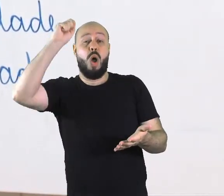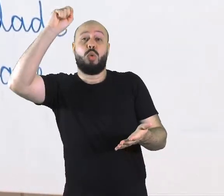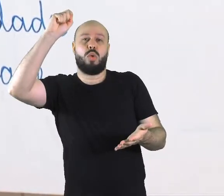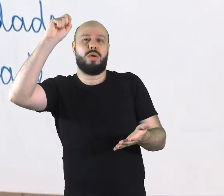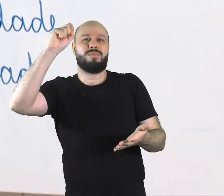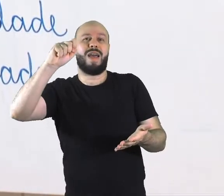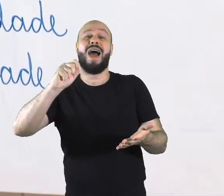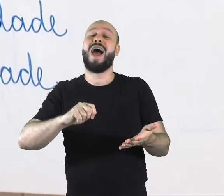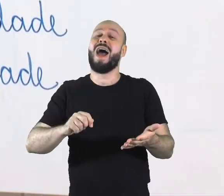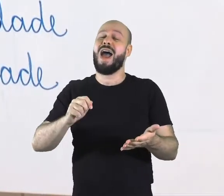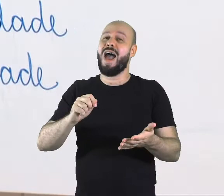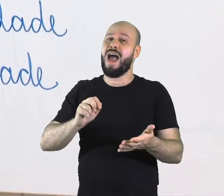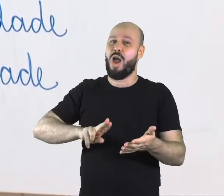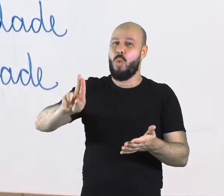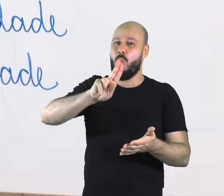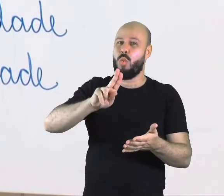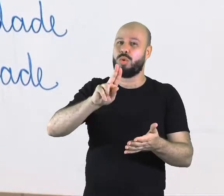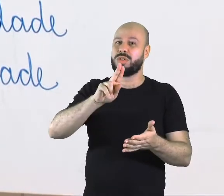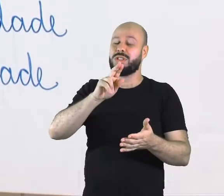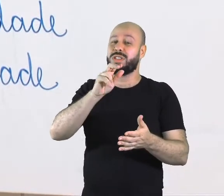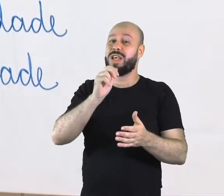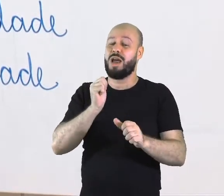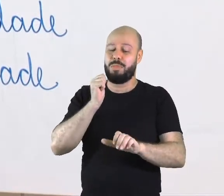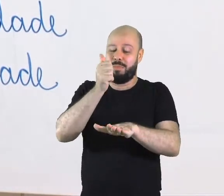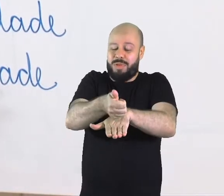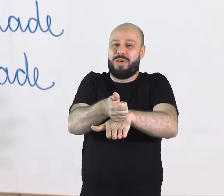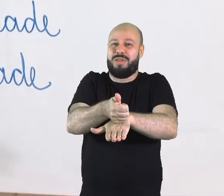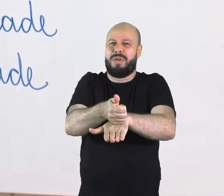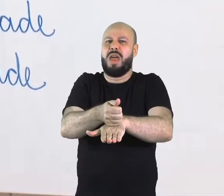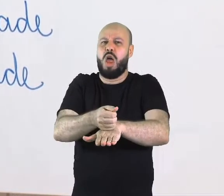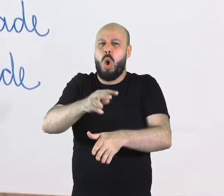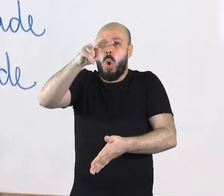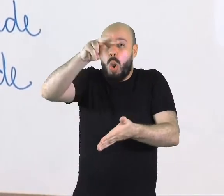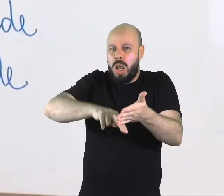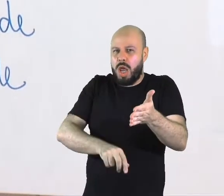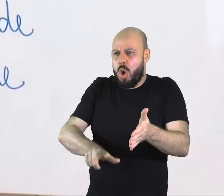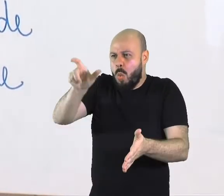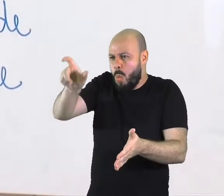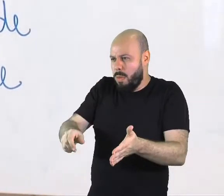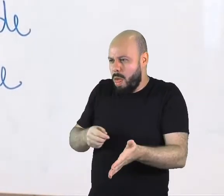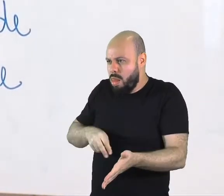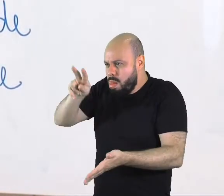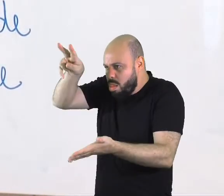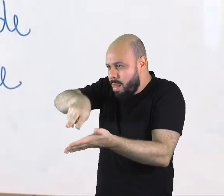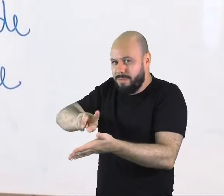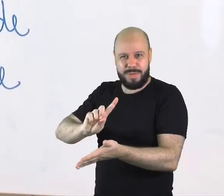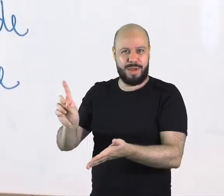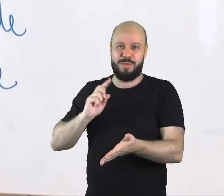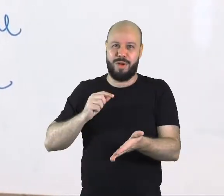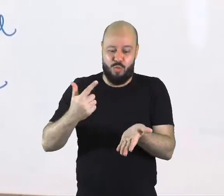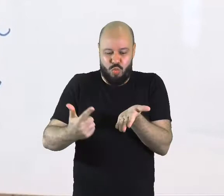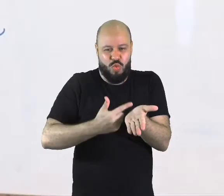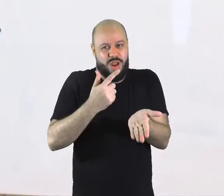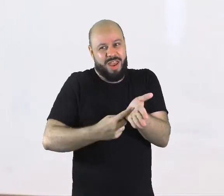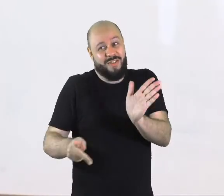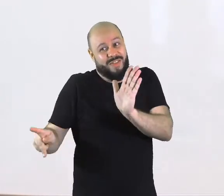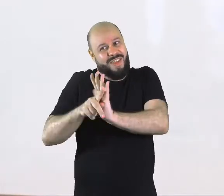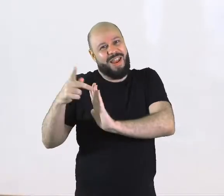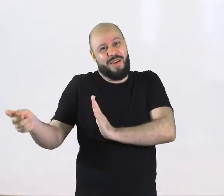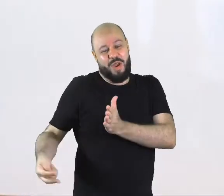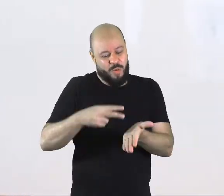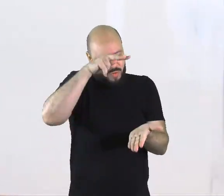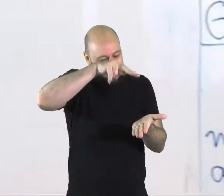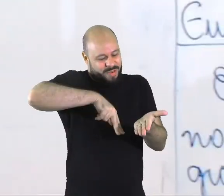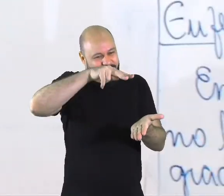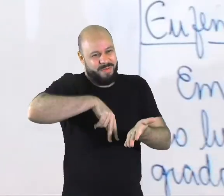usei uma metonímia, você vai entender que eu não li Machado de Assis, que eu li a obra de Machado de Assis. Tudo bem? E